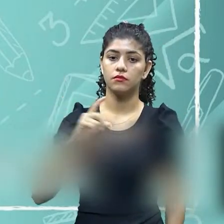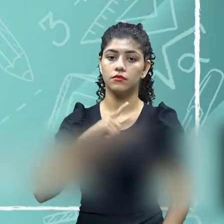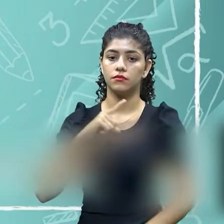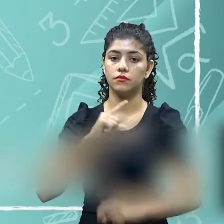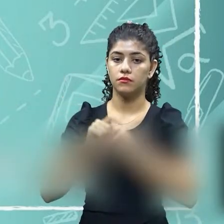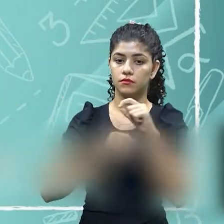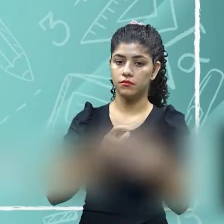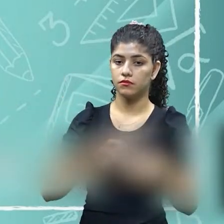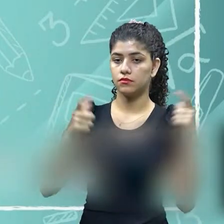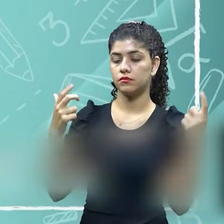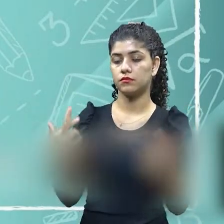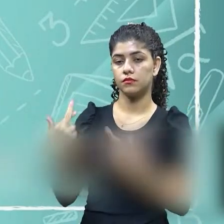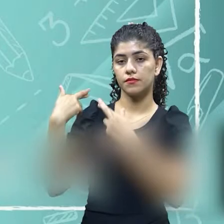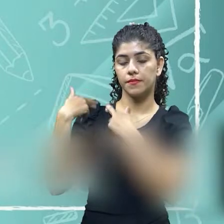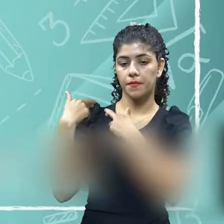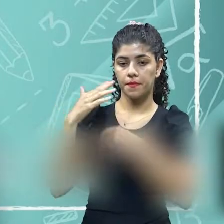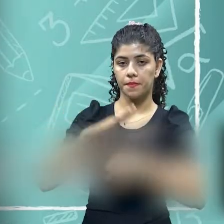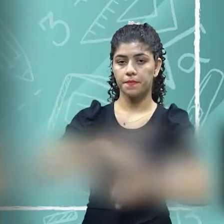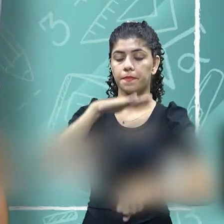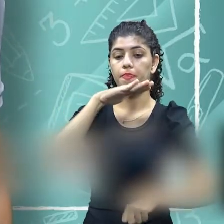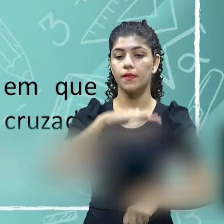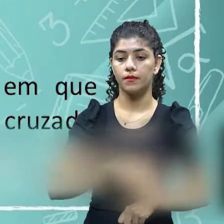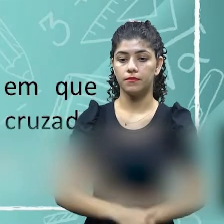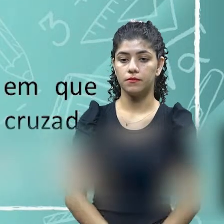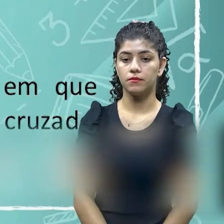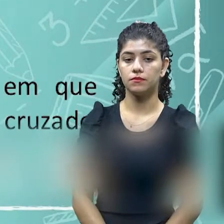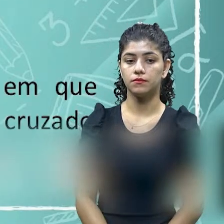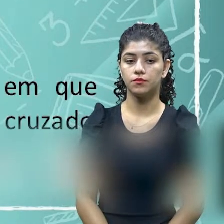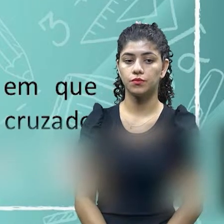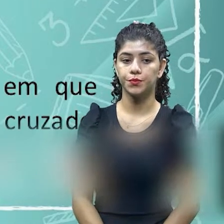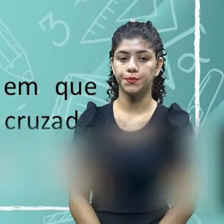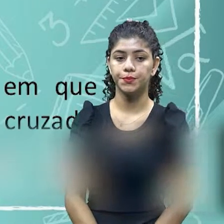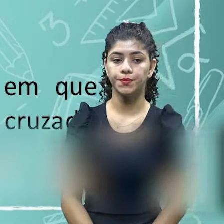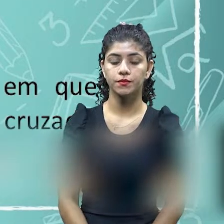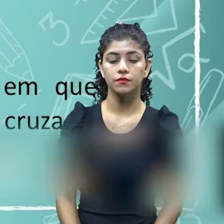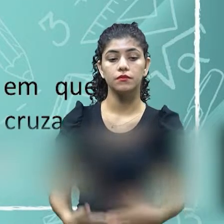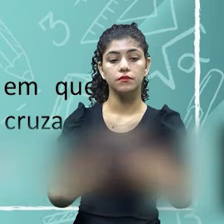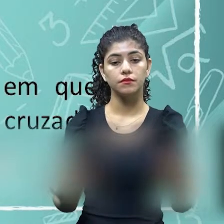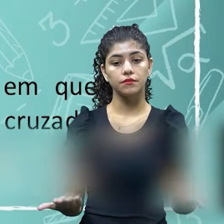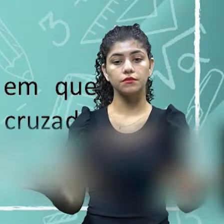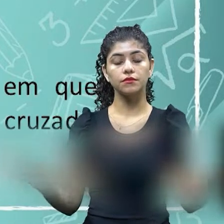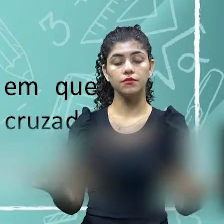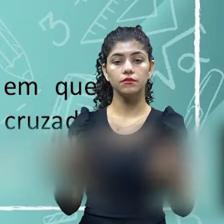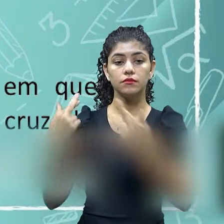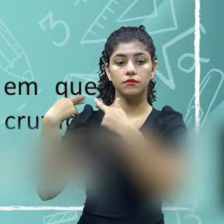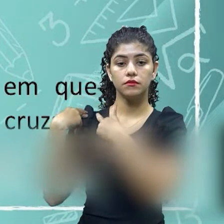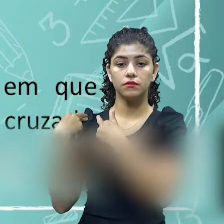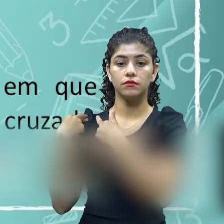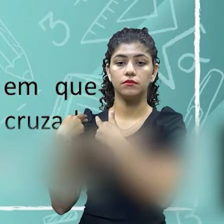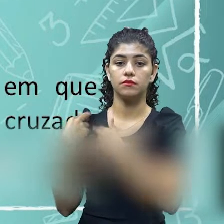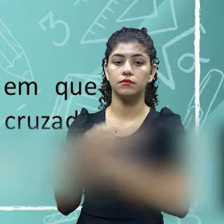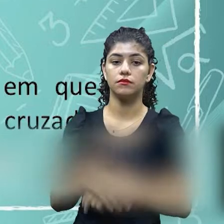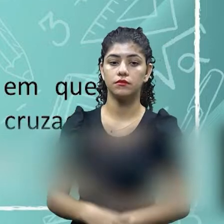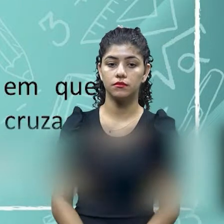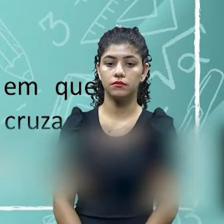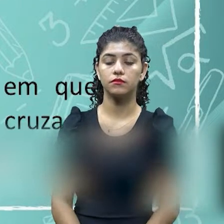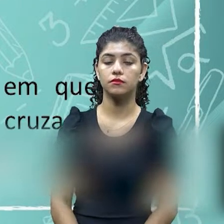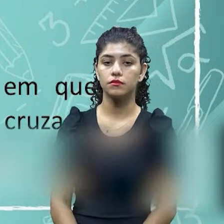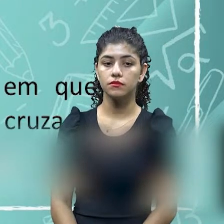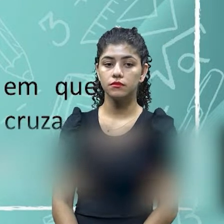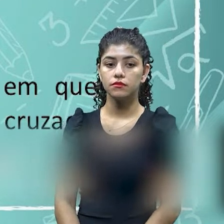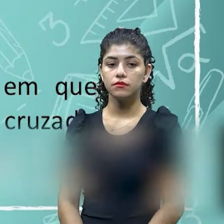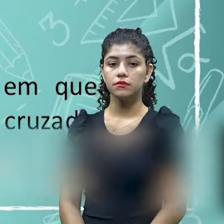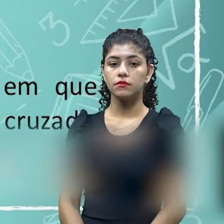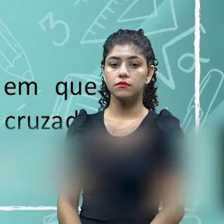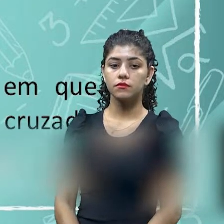de responsabilidade para o exportador. E aqui vamos ver as responsabilidades do exportador, em que na